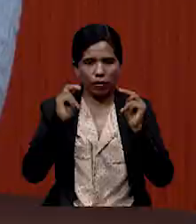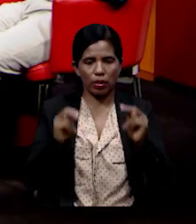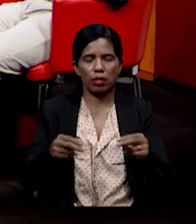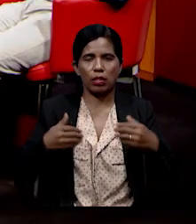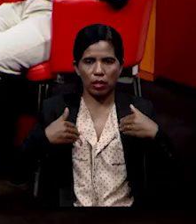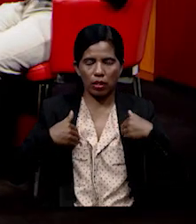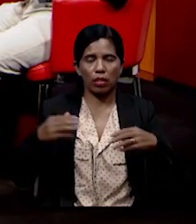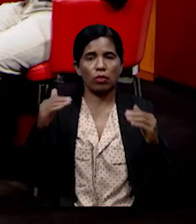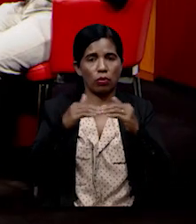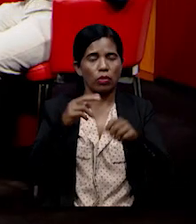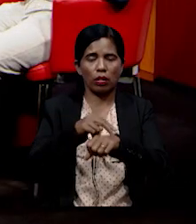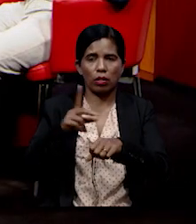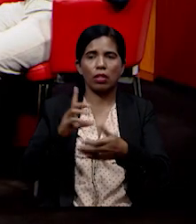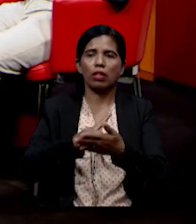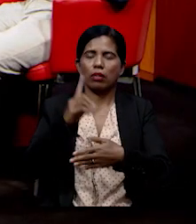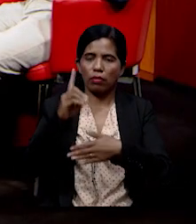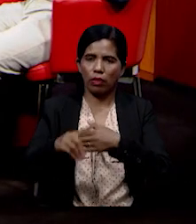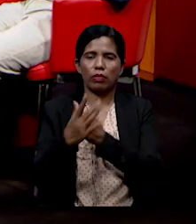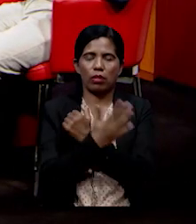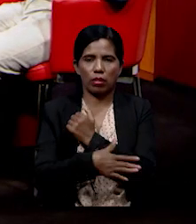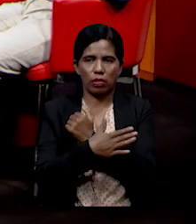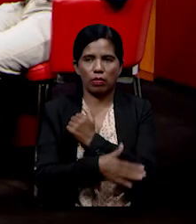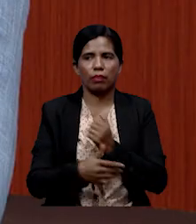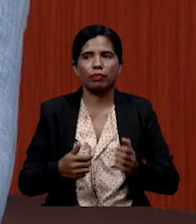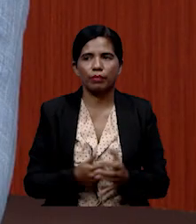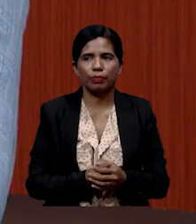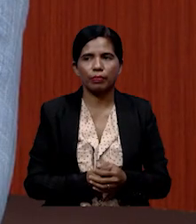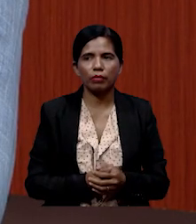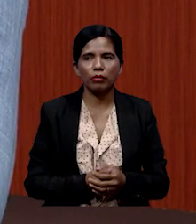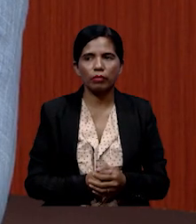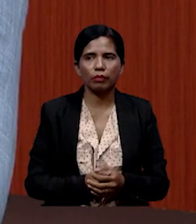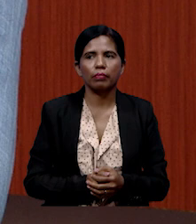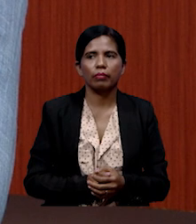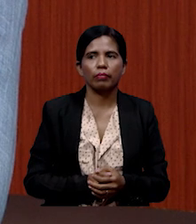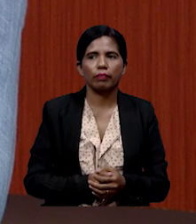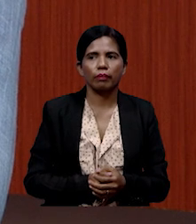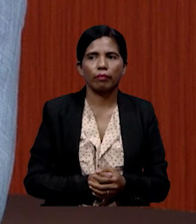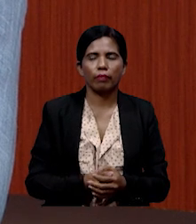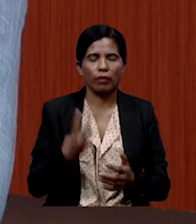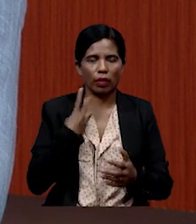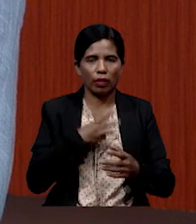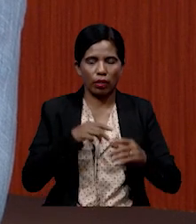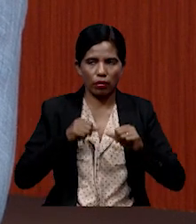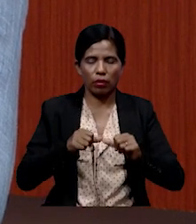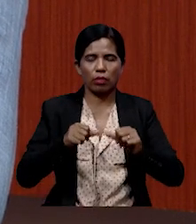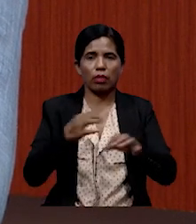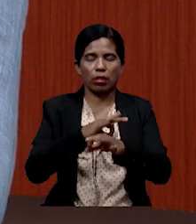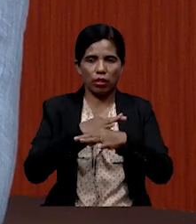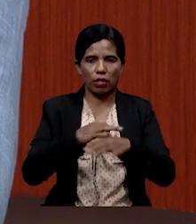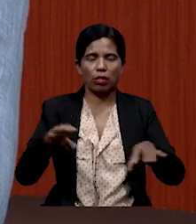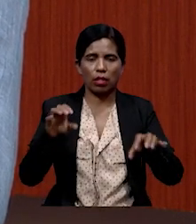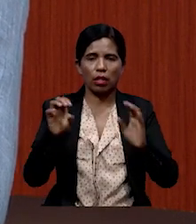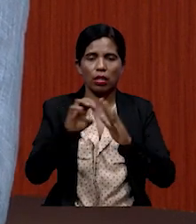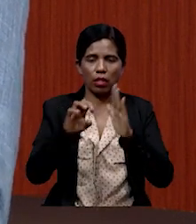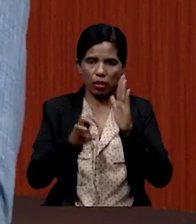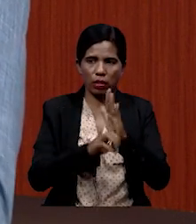consenso nacional para desenvolvimento na nação. Tanto teve para a continuação da construção do Estado da Nenia,